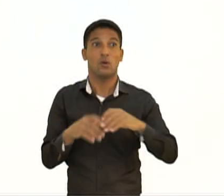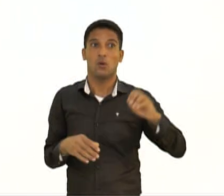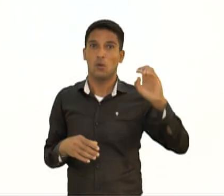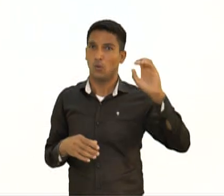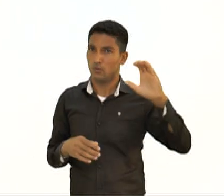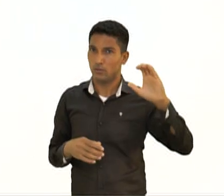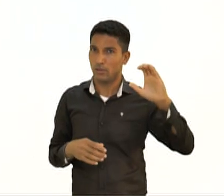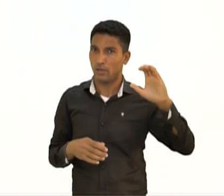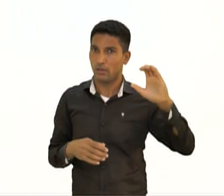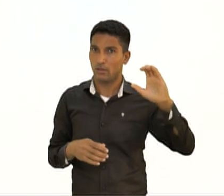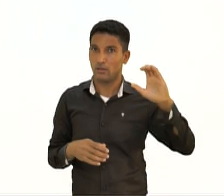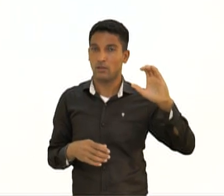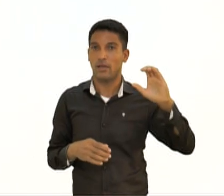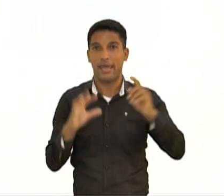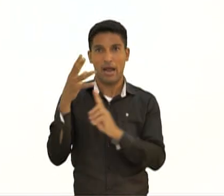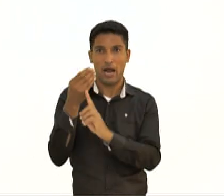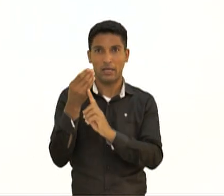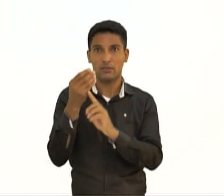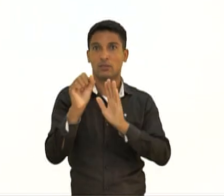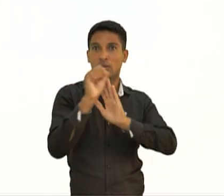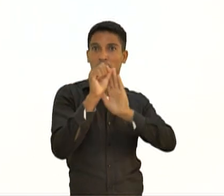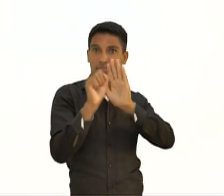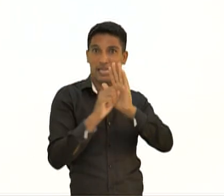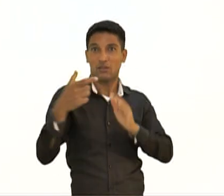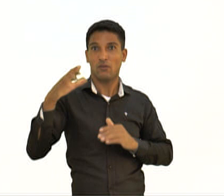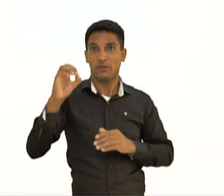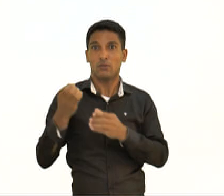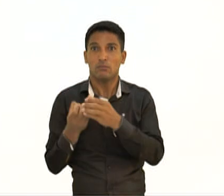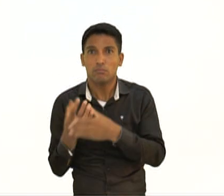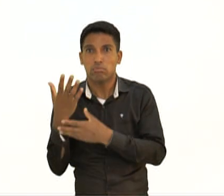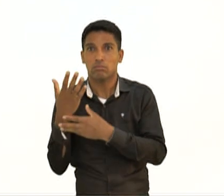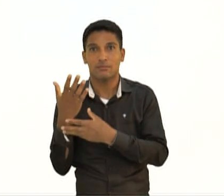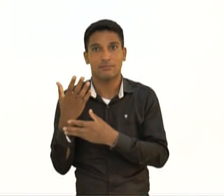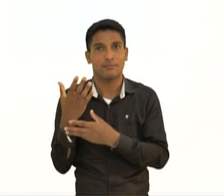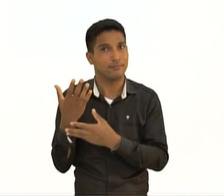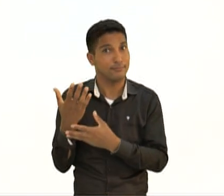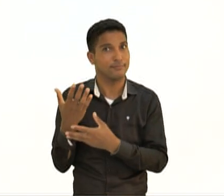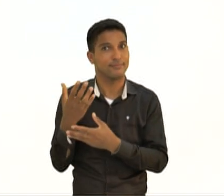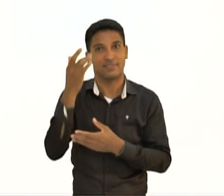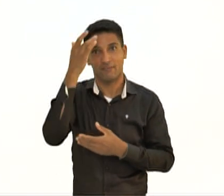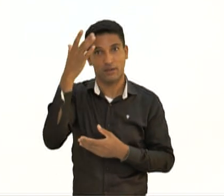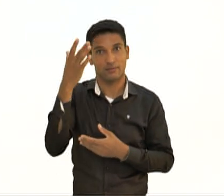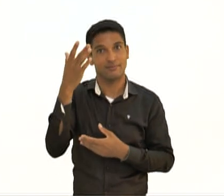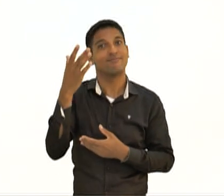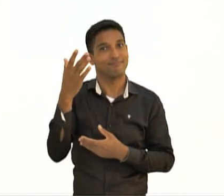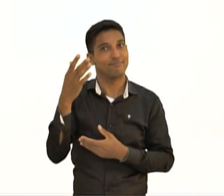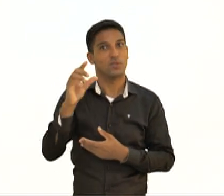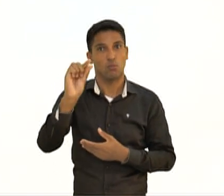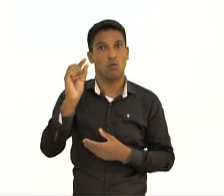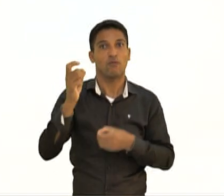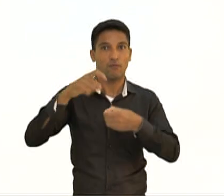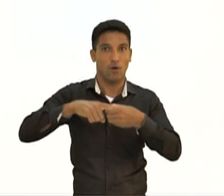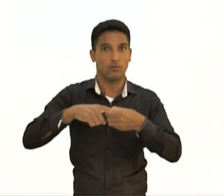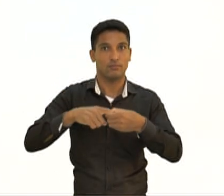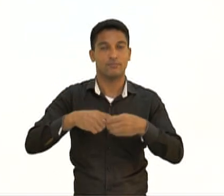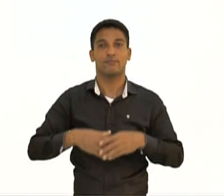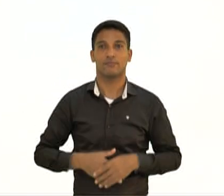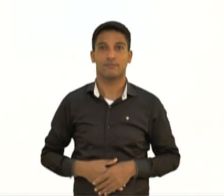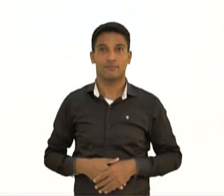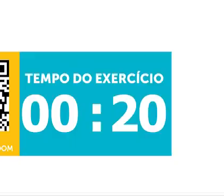Tá fácil, não tá, gente? Olha lá, hein? A professora já volta para dar a respostinha para vocês e conferir,